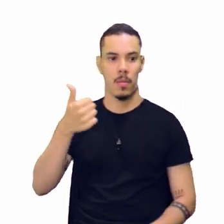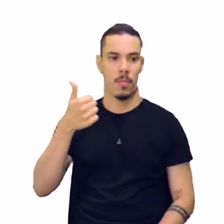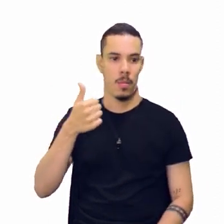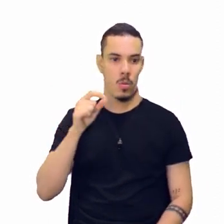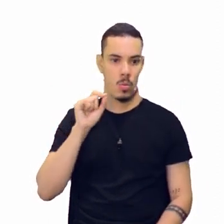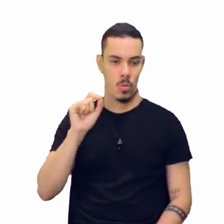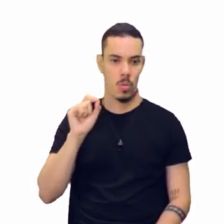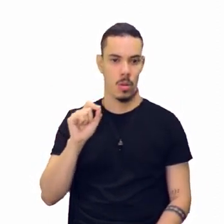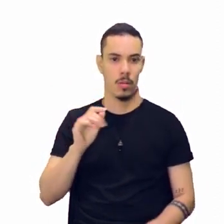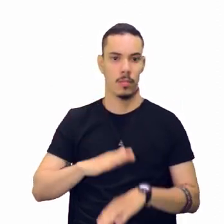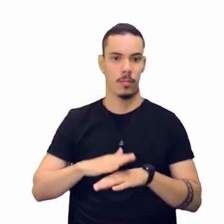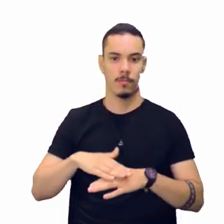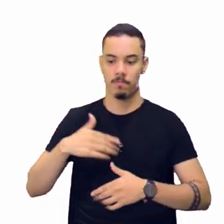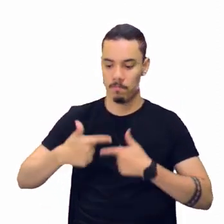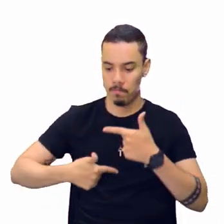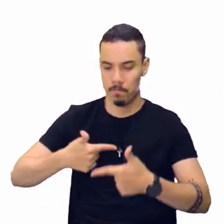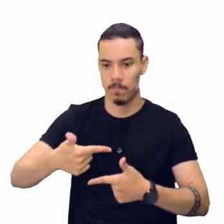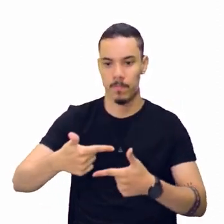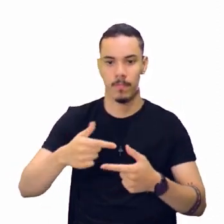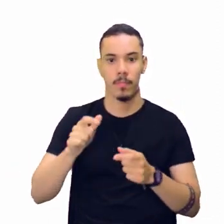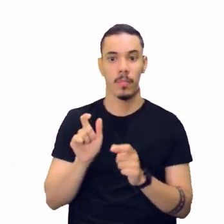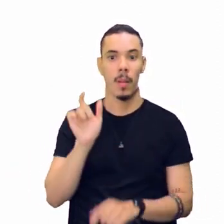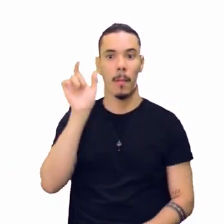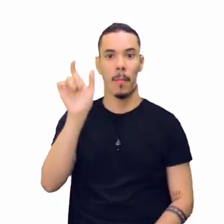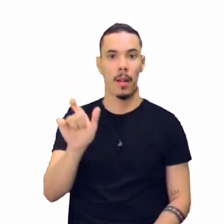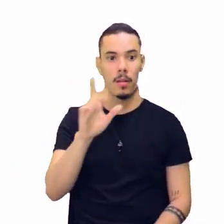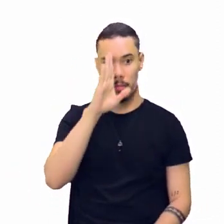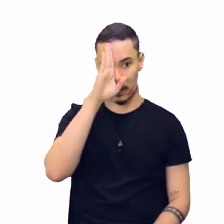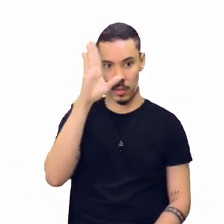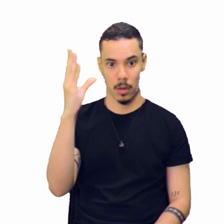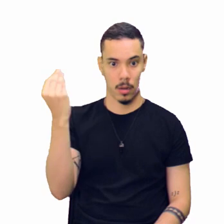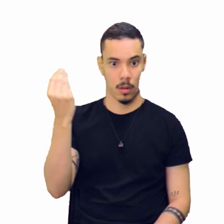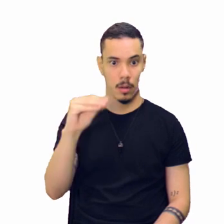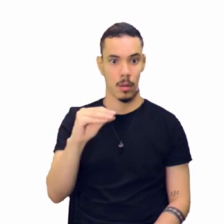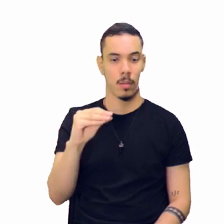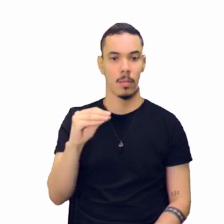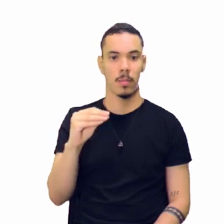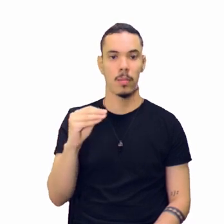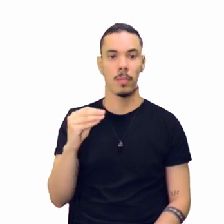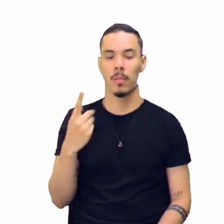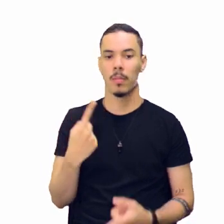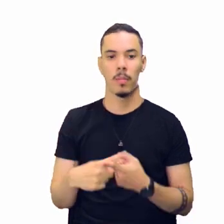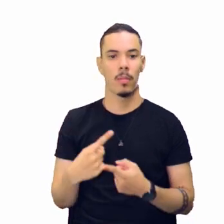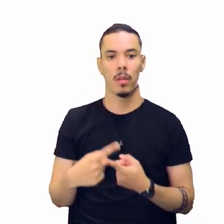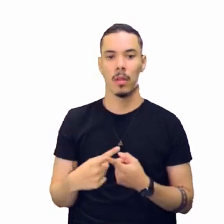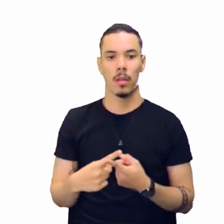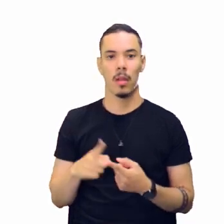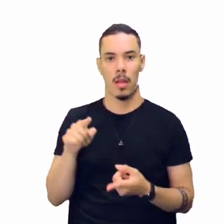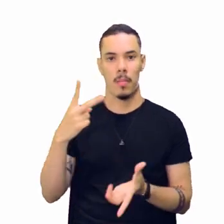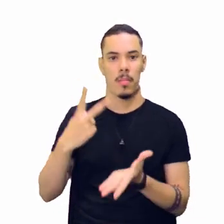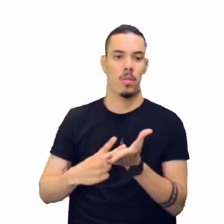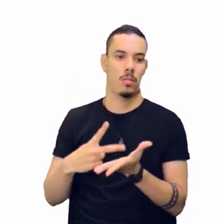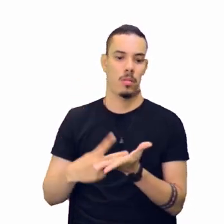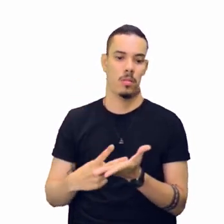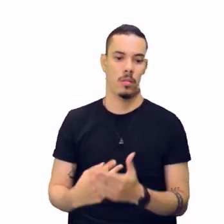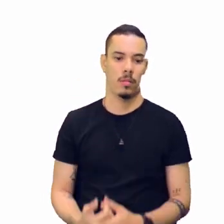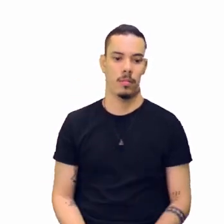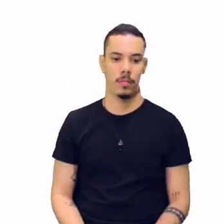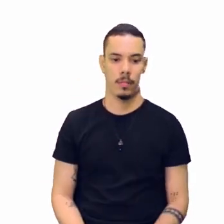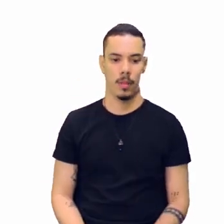por uma atividade contínua. A palavra destacada está acentuada graficamente por se tratar de uma paroxítona.